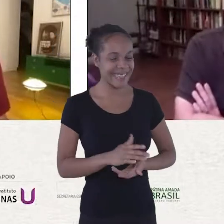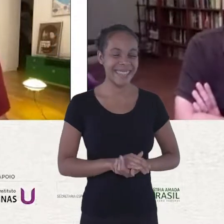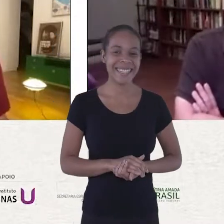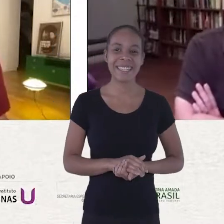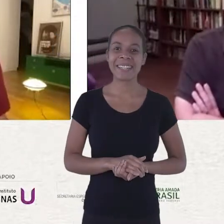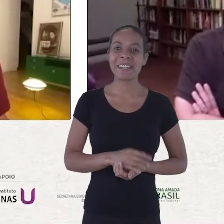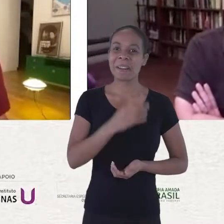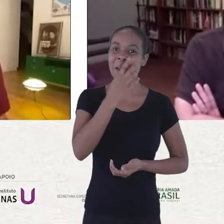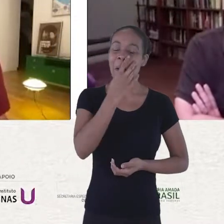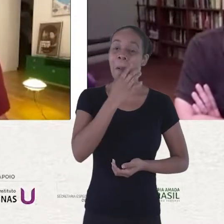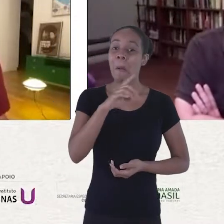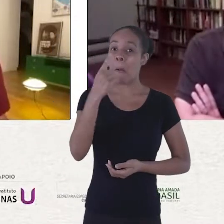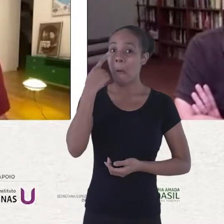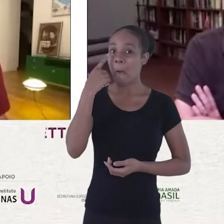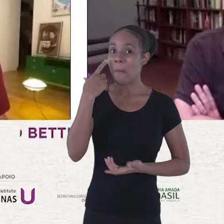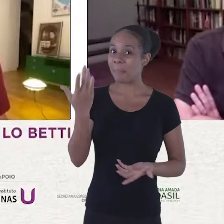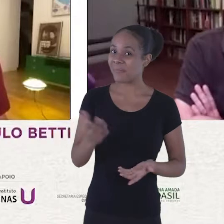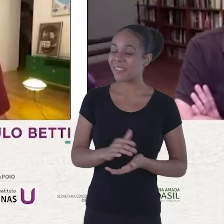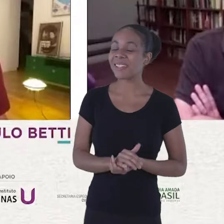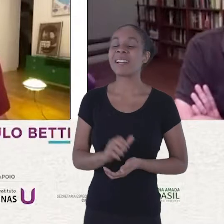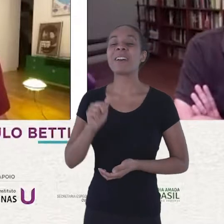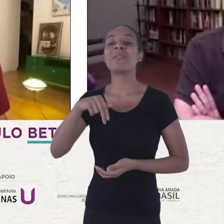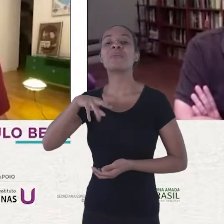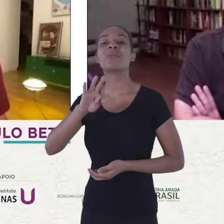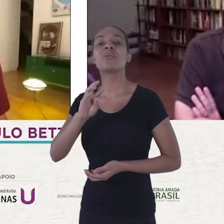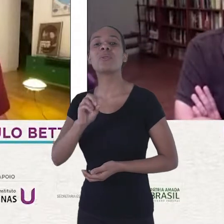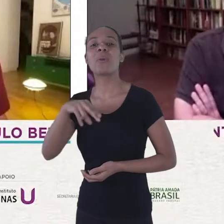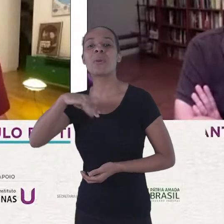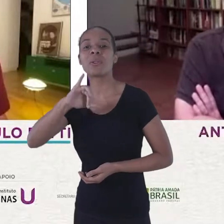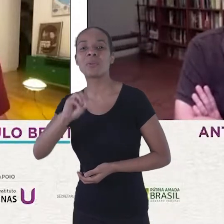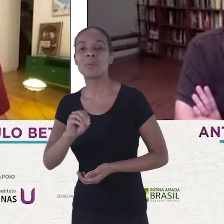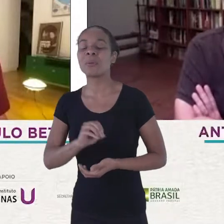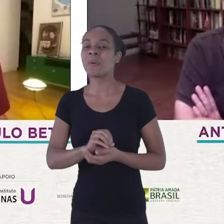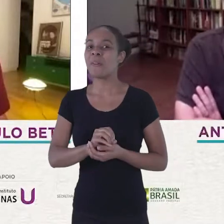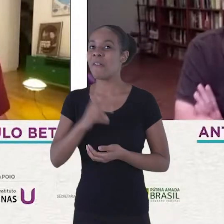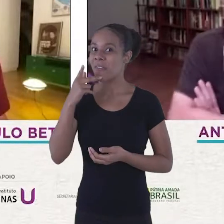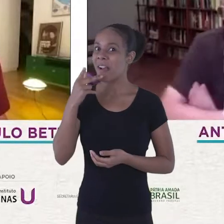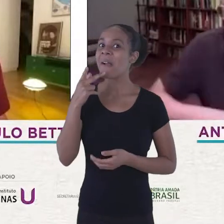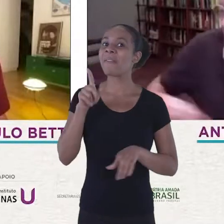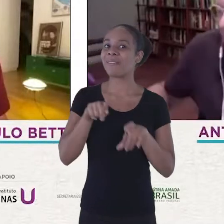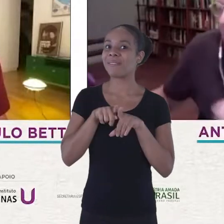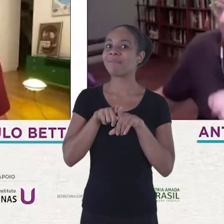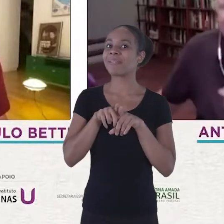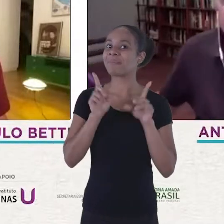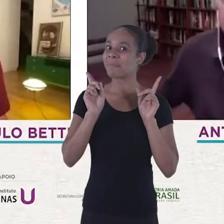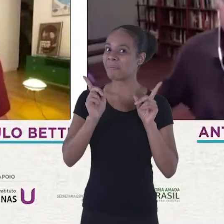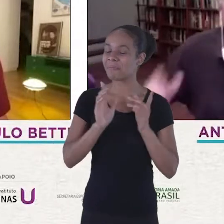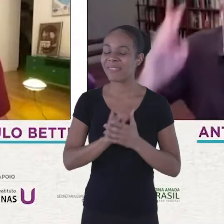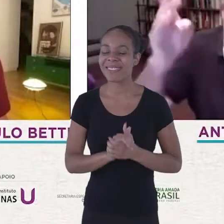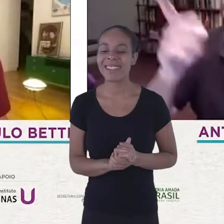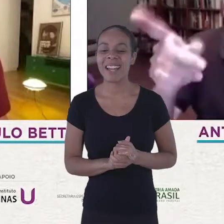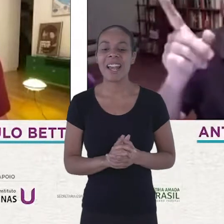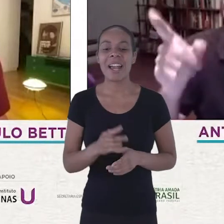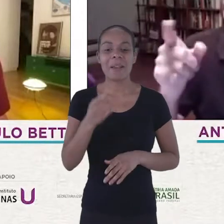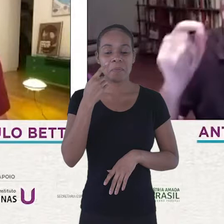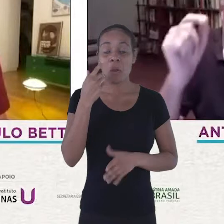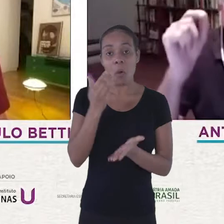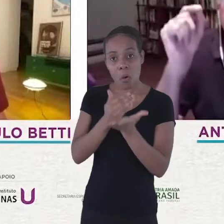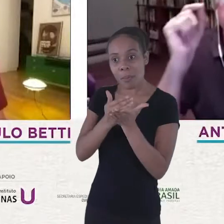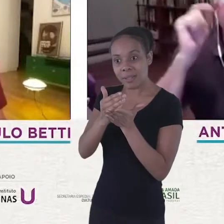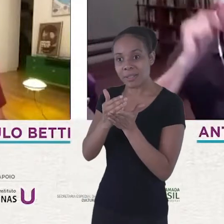Ainda bem que ele não falou Antônio Grazi. Grazi nessa fera. Quero saber como é que você sai dessa. Bem, vamos começar com você,